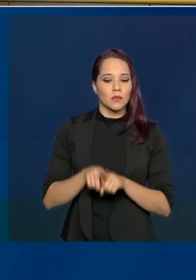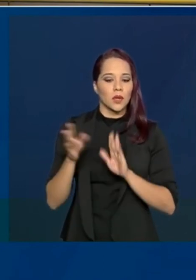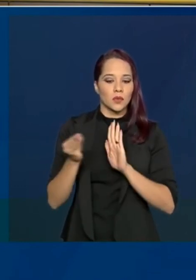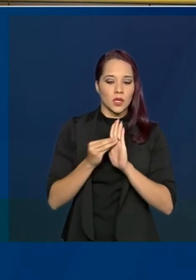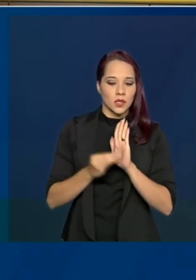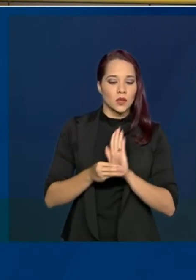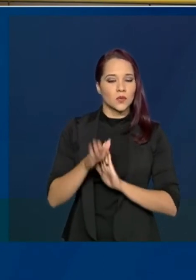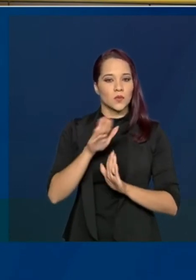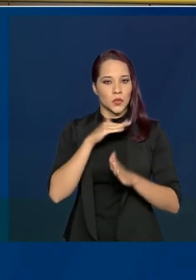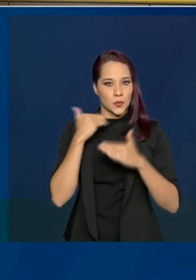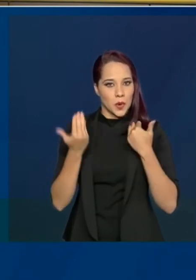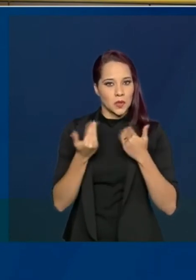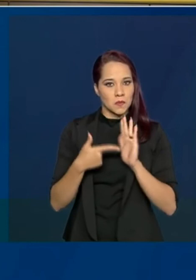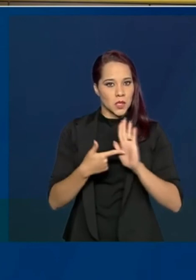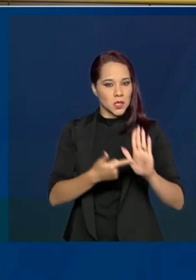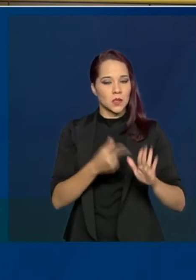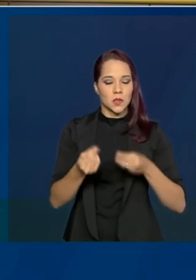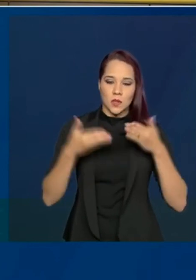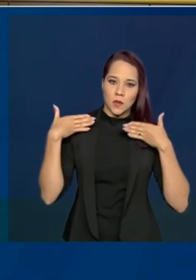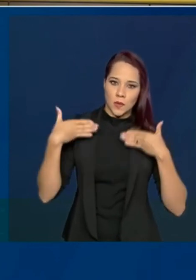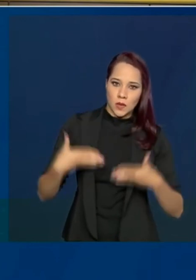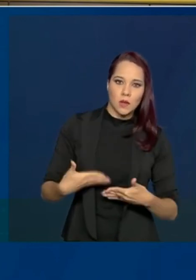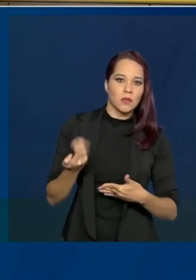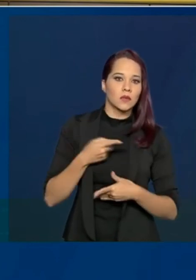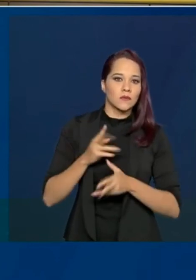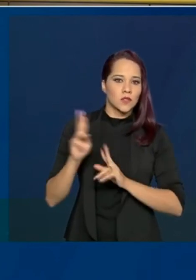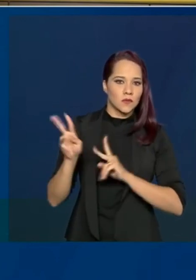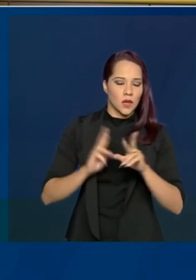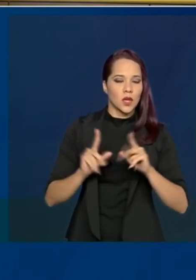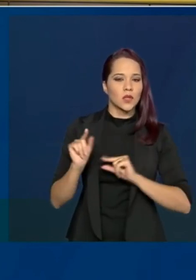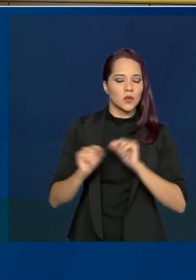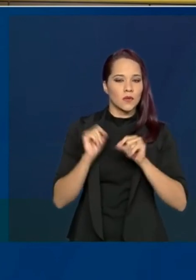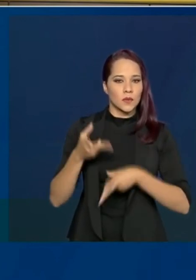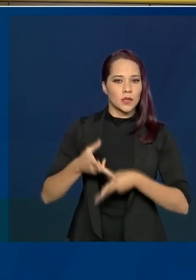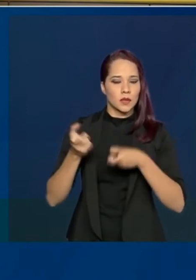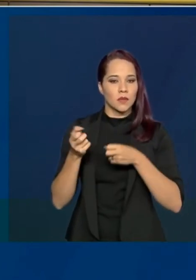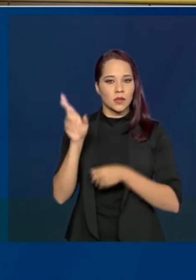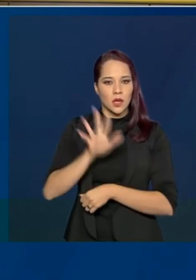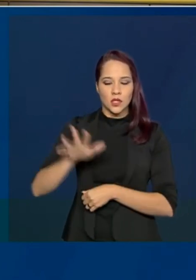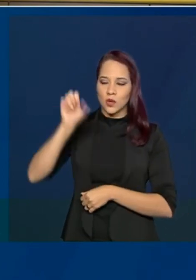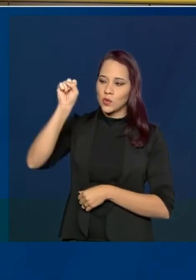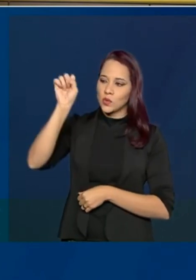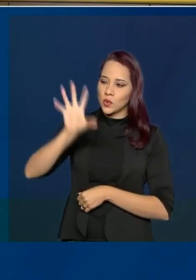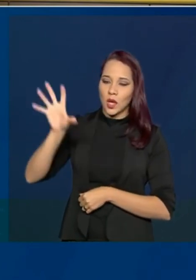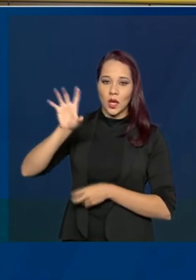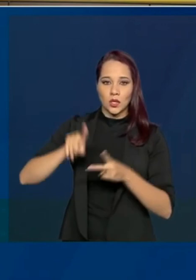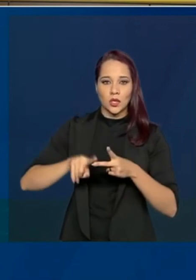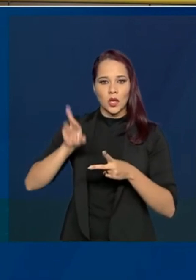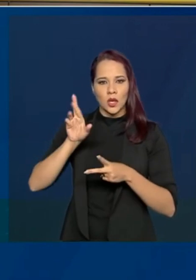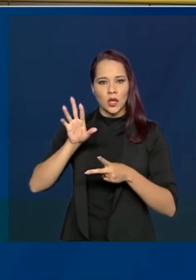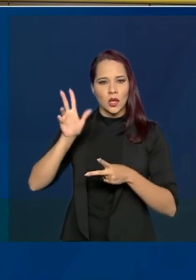de óbitos, mostrando um comportamento até um certo ponto diferente daquele que foi observado, por exemplo, em regiões Sudeste e nas